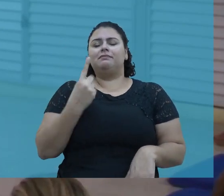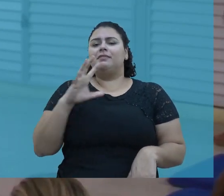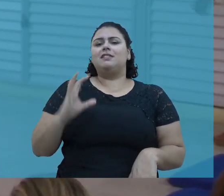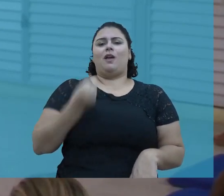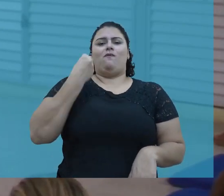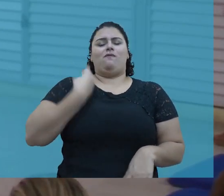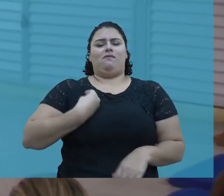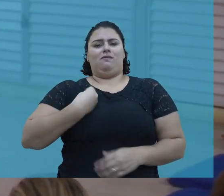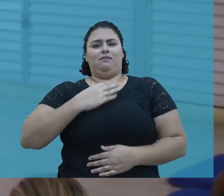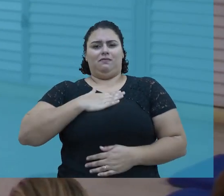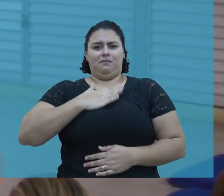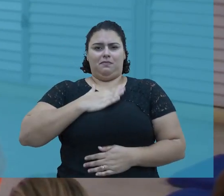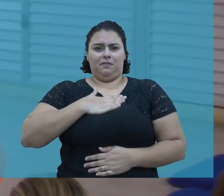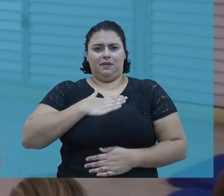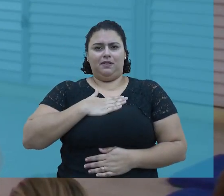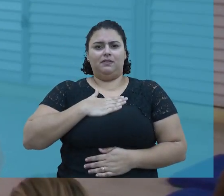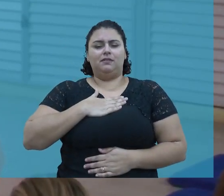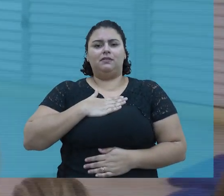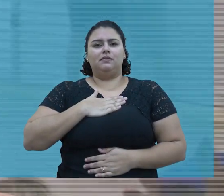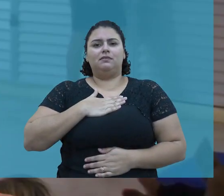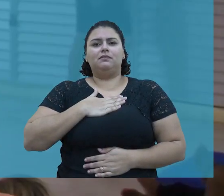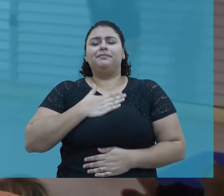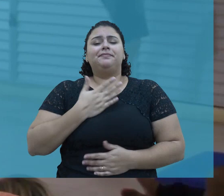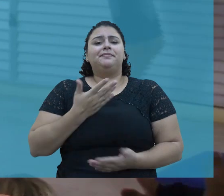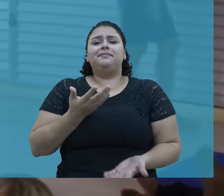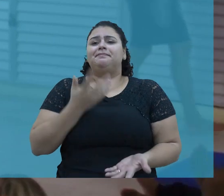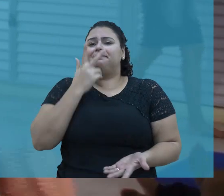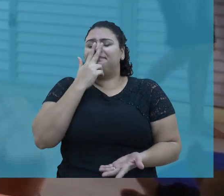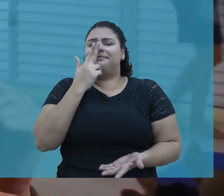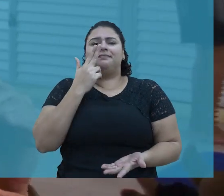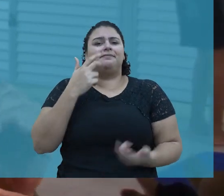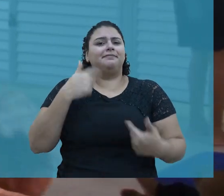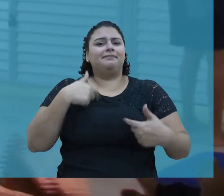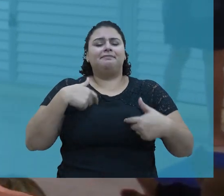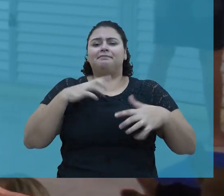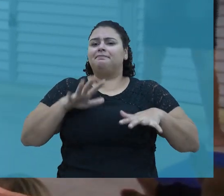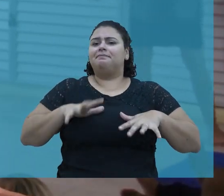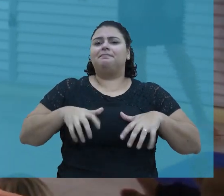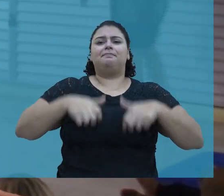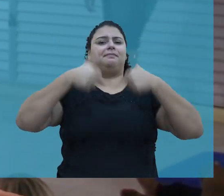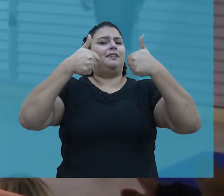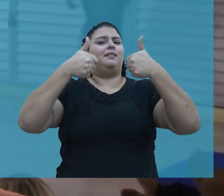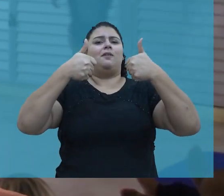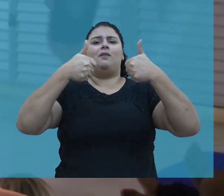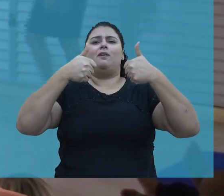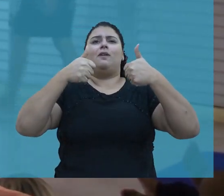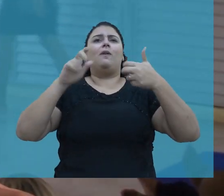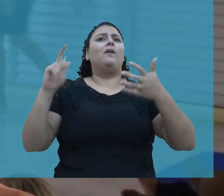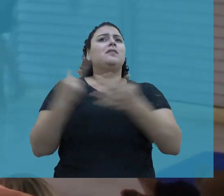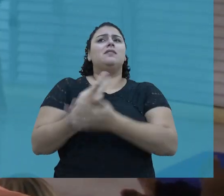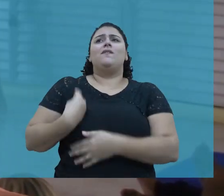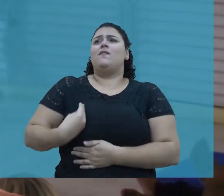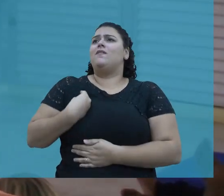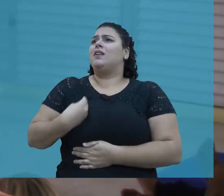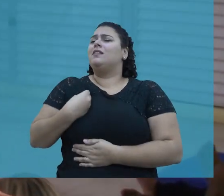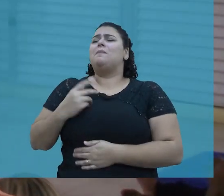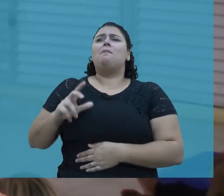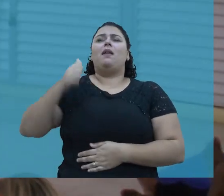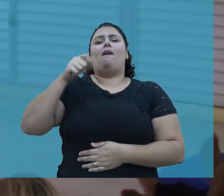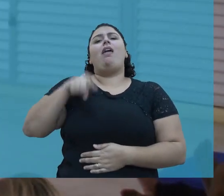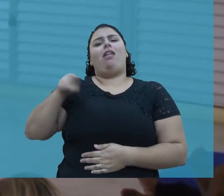Foi uma salvação. Foi a coisa melhor que aconteceu